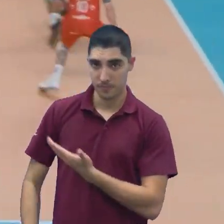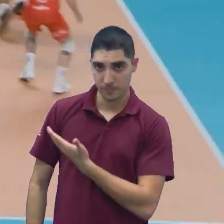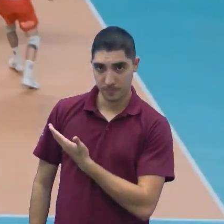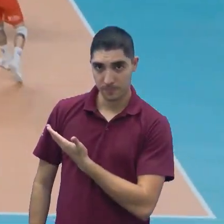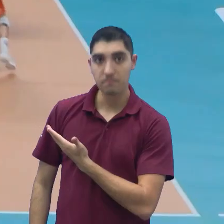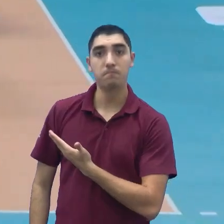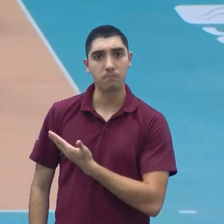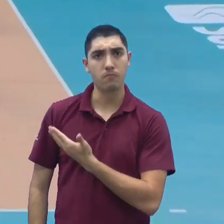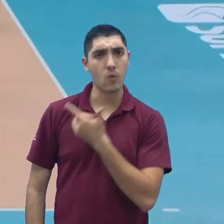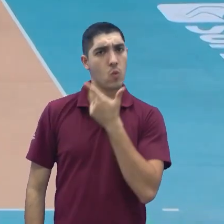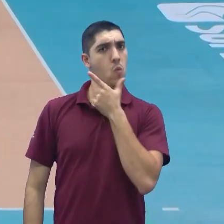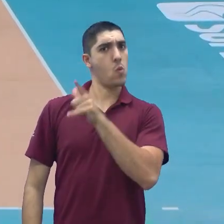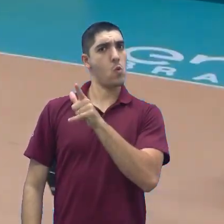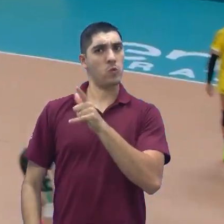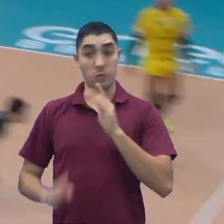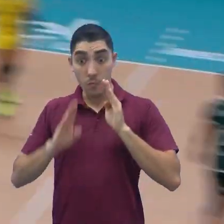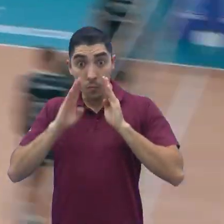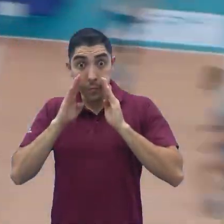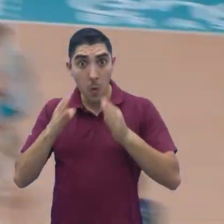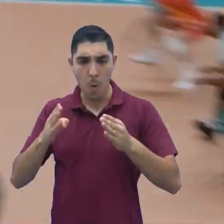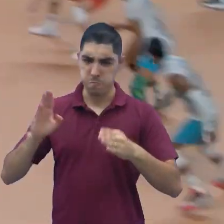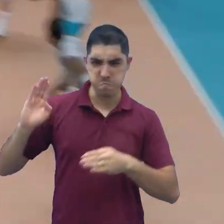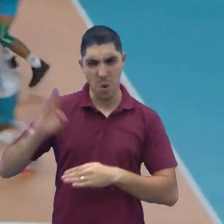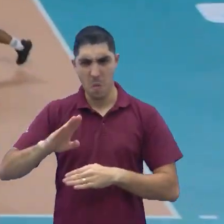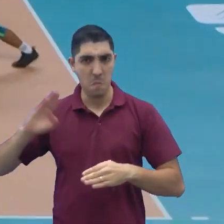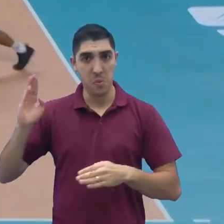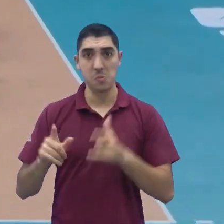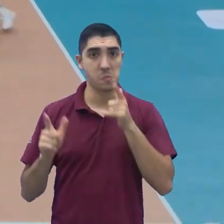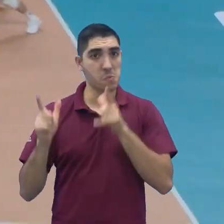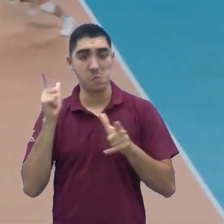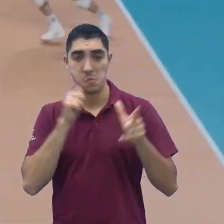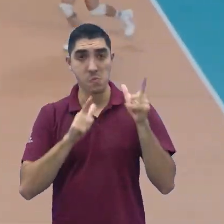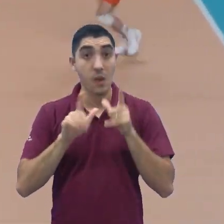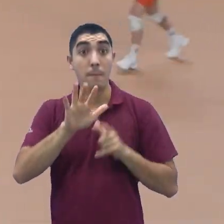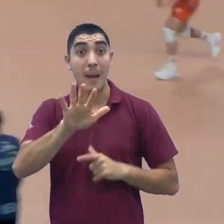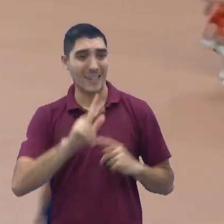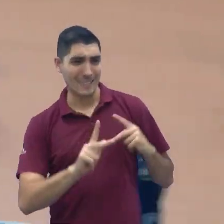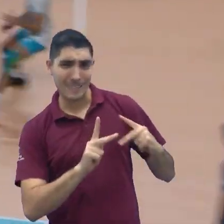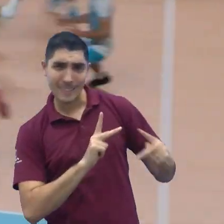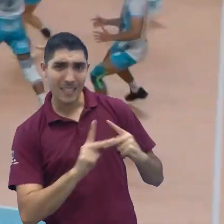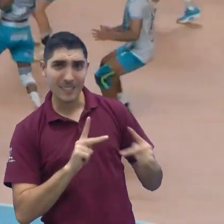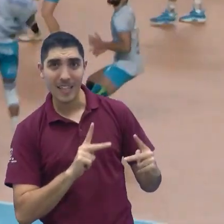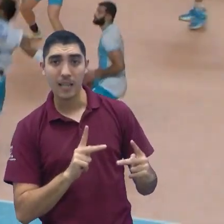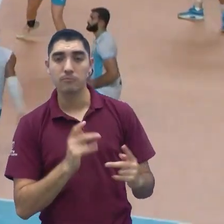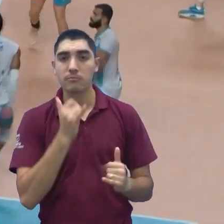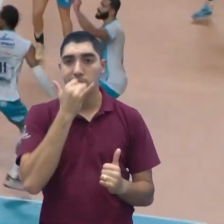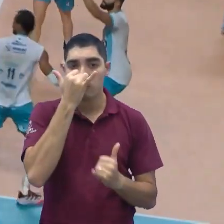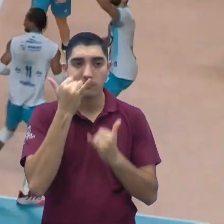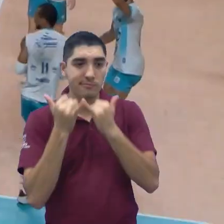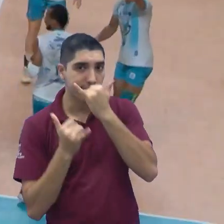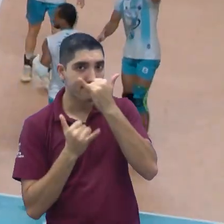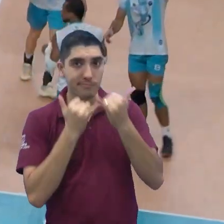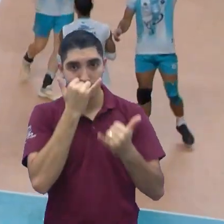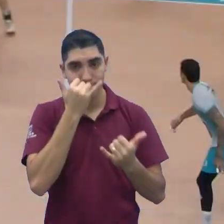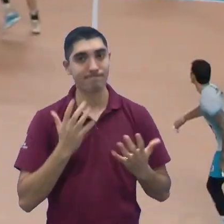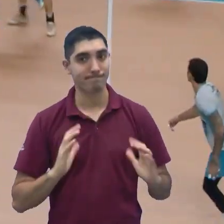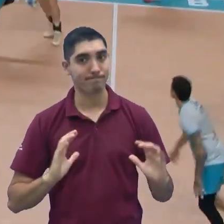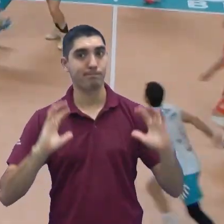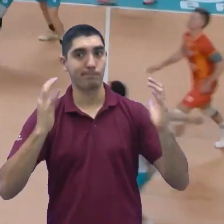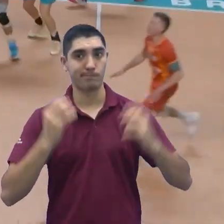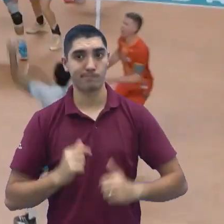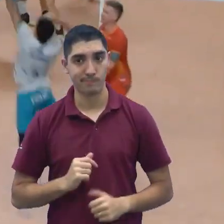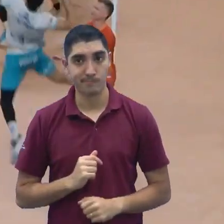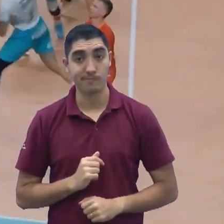país voltou mais concentrada. De quebra, o São José começou a cometer erros.